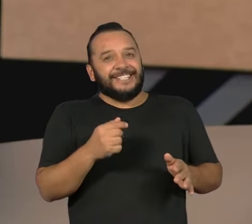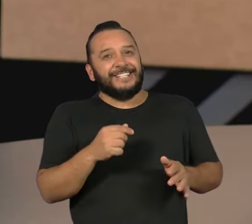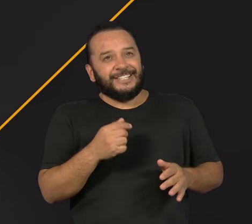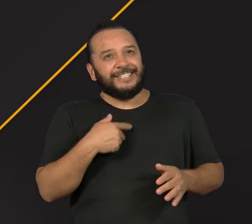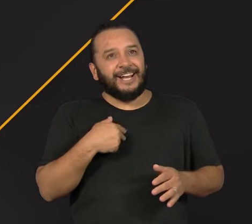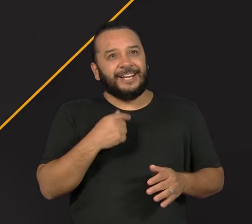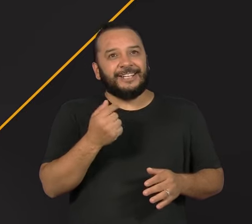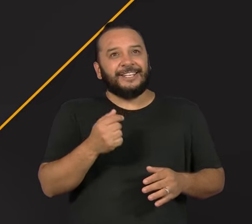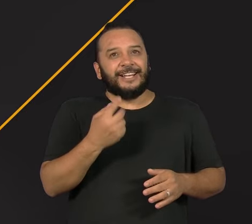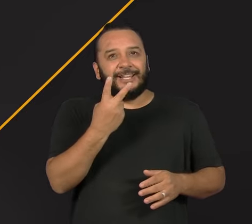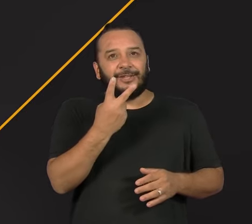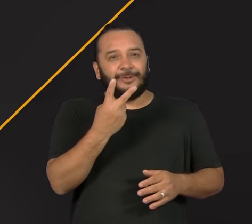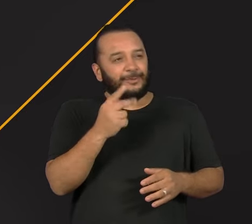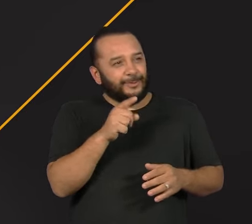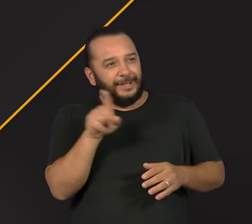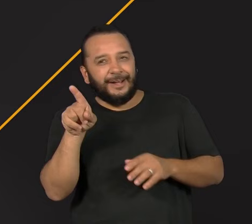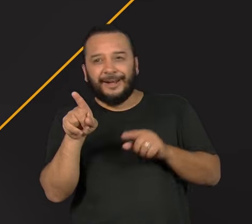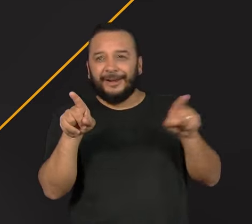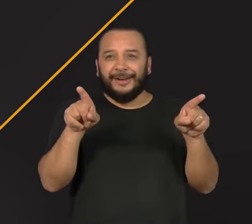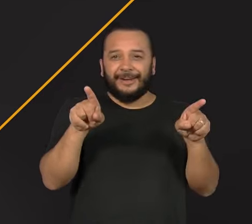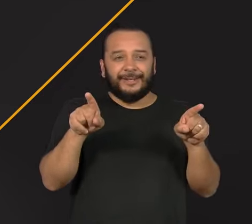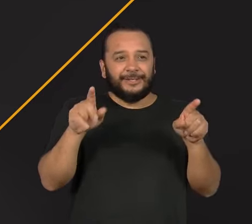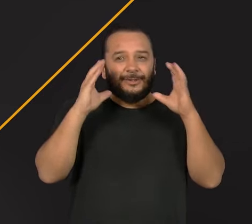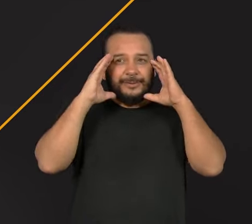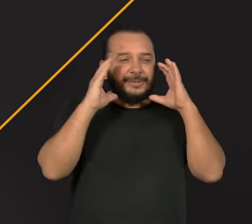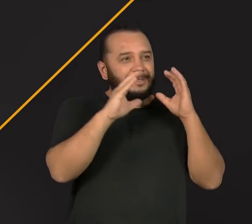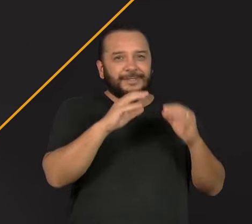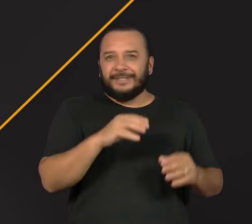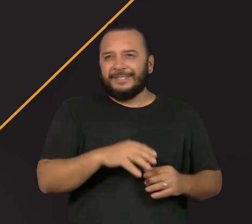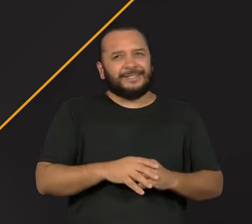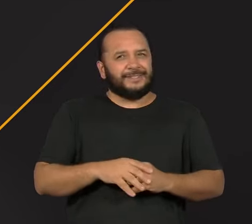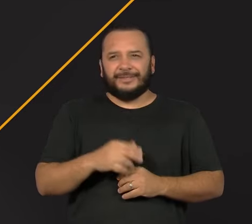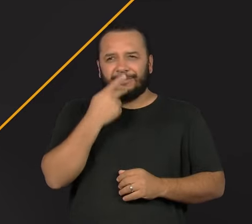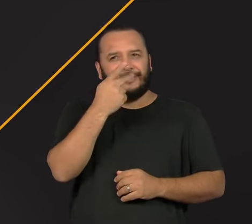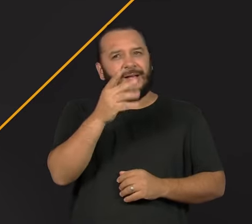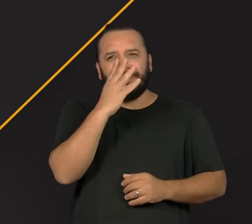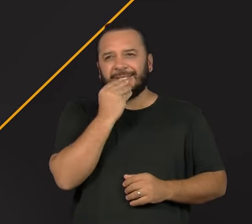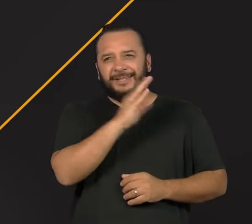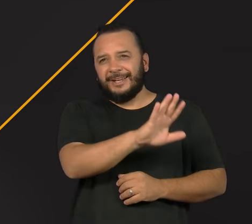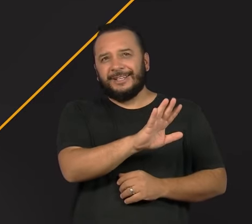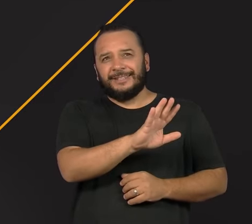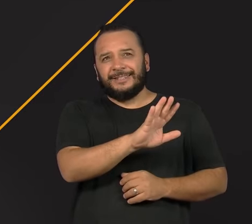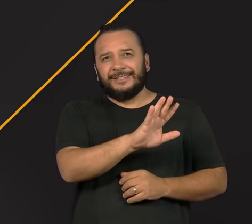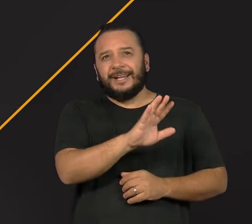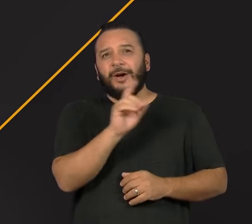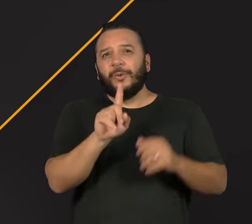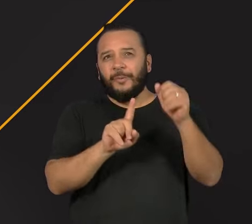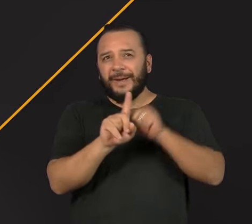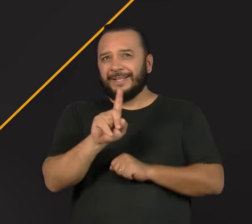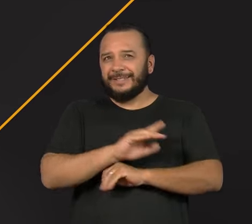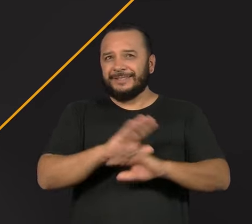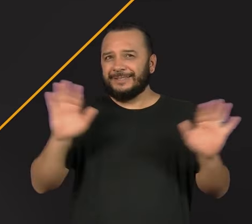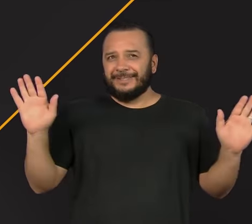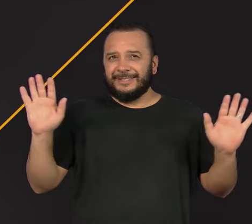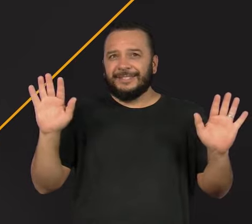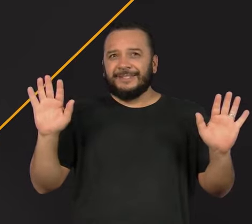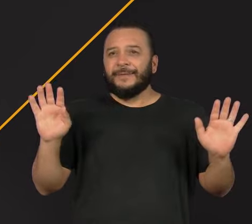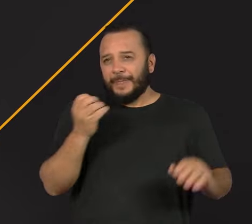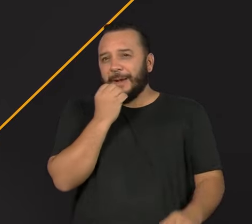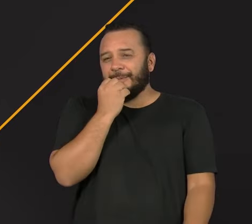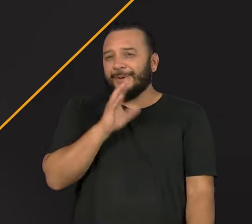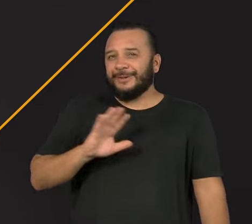encaixaram ela. Ele falou assim, cara, não fale mais nada durante um mês. Eu falei, pô, tá ótimo.